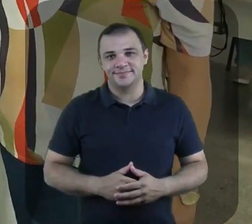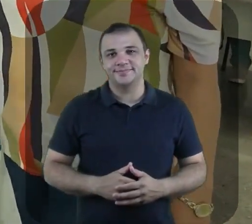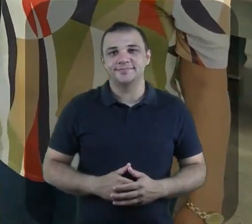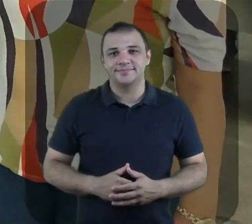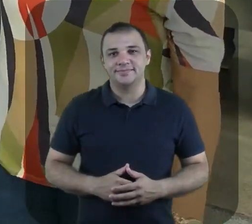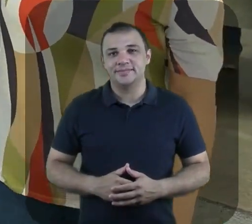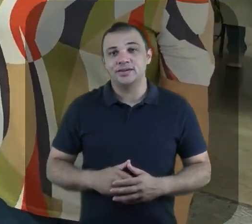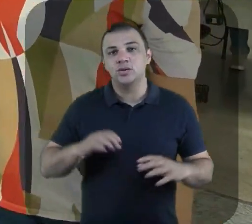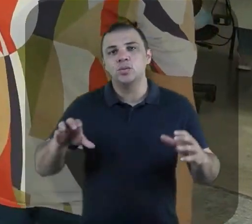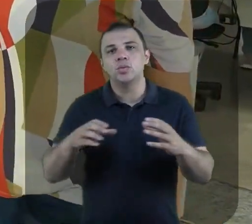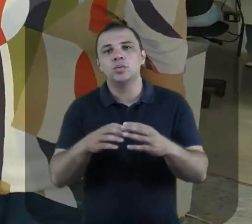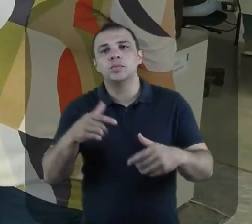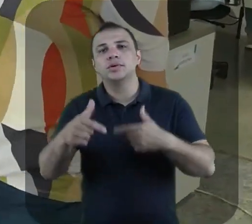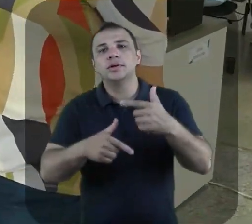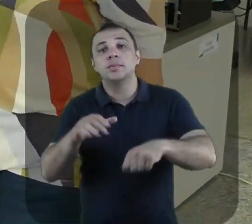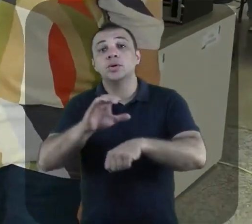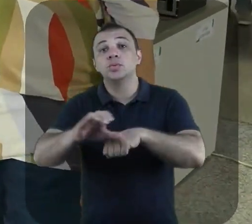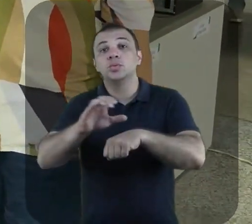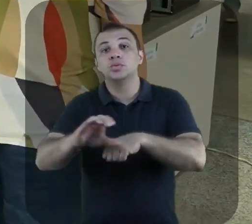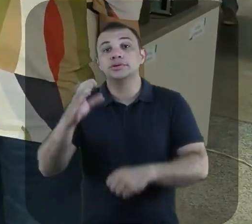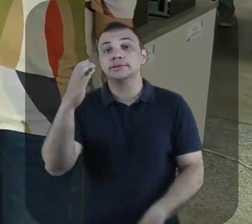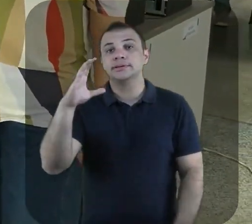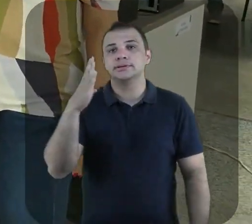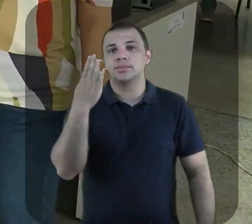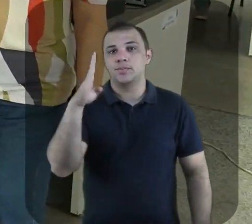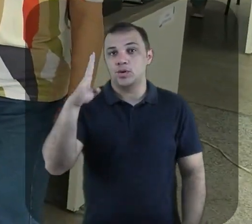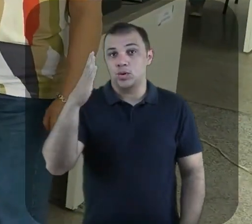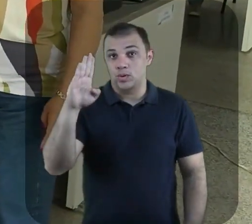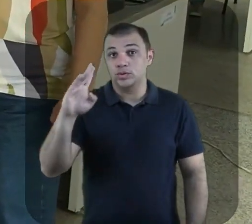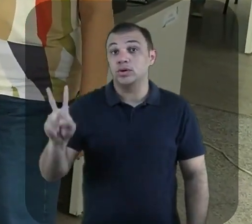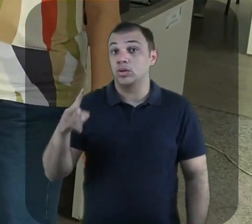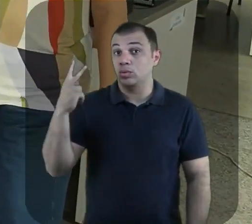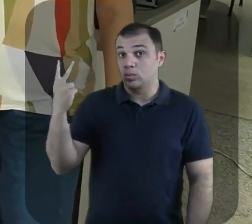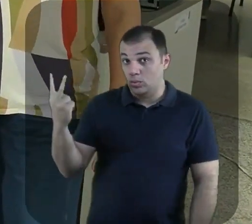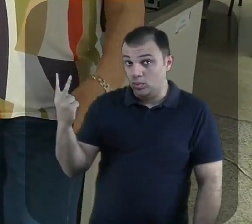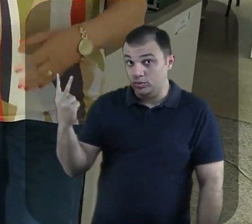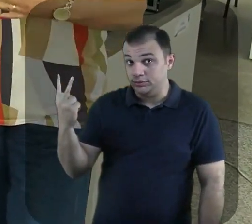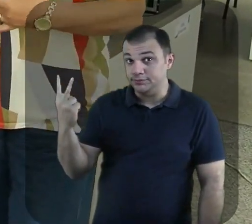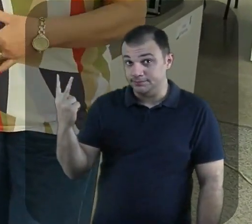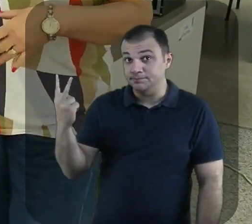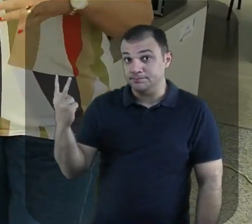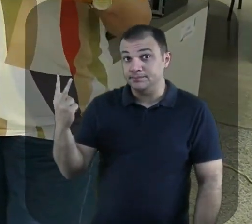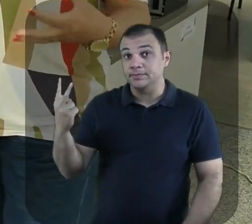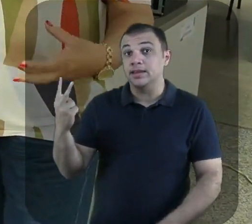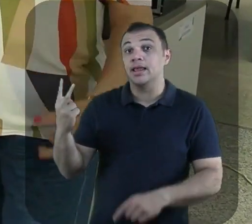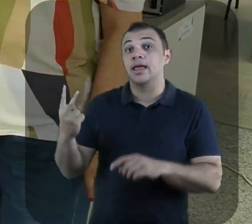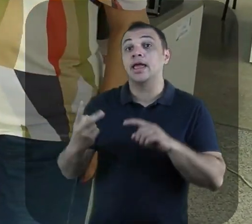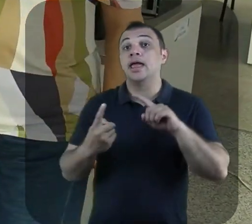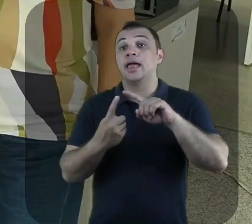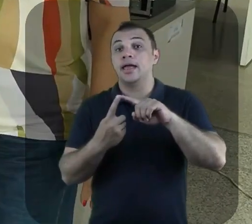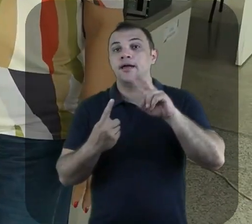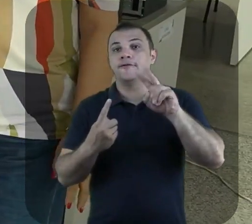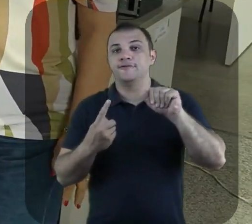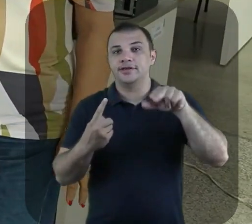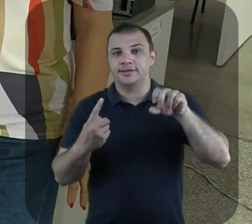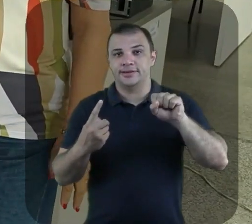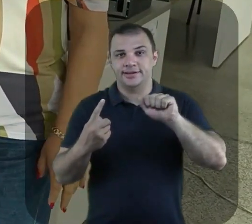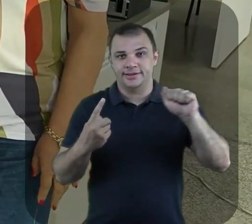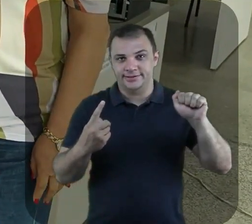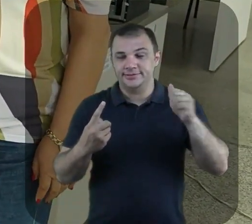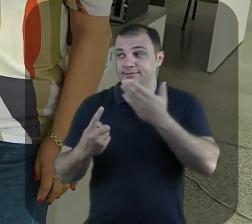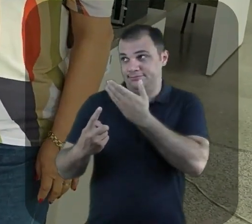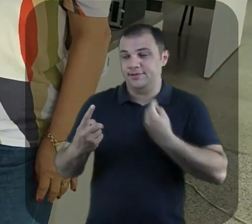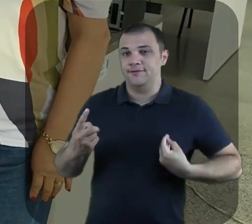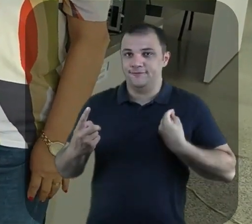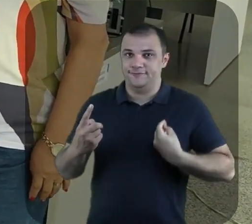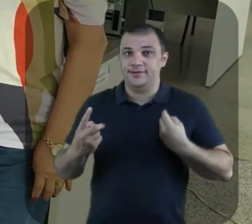Gleice. A equipe de ciências biológicas que faz o contorno com